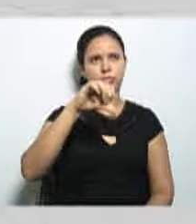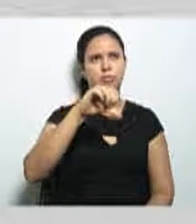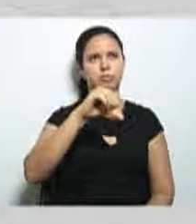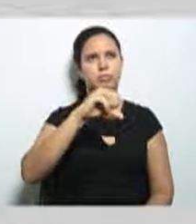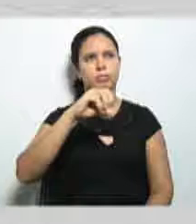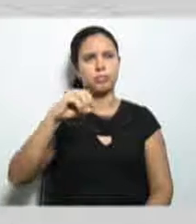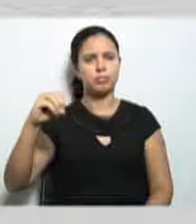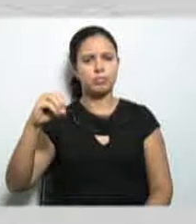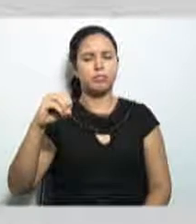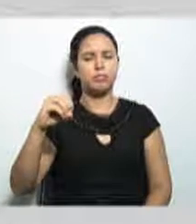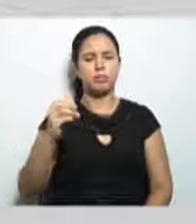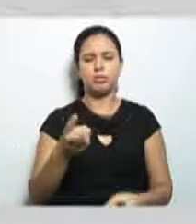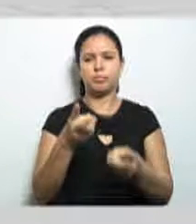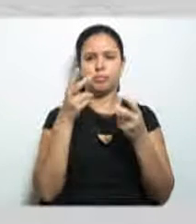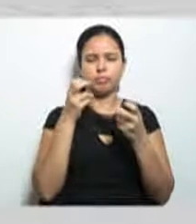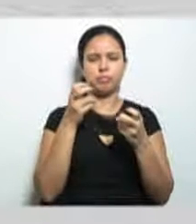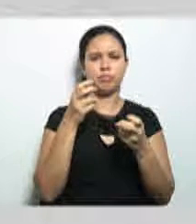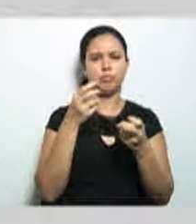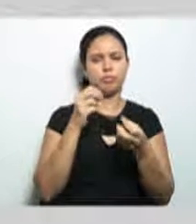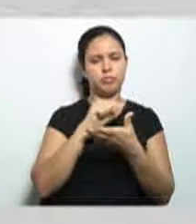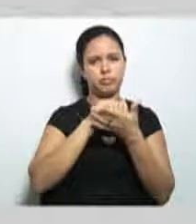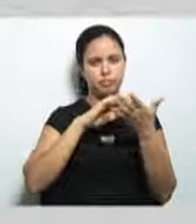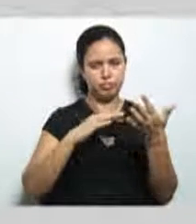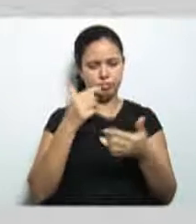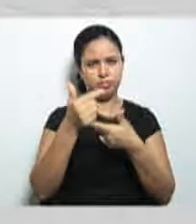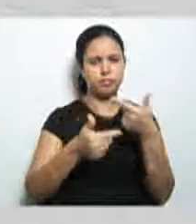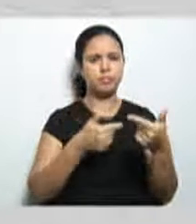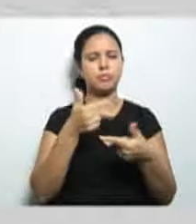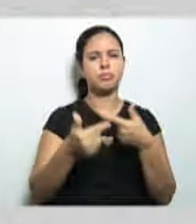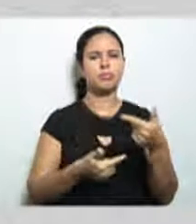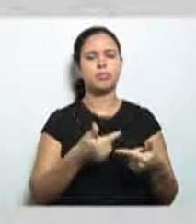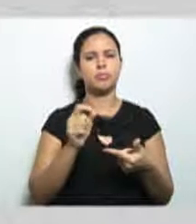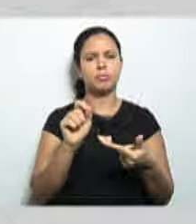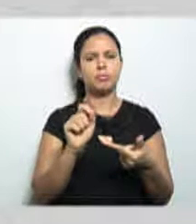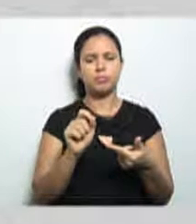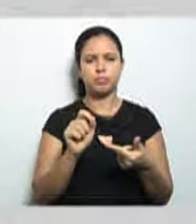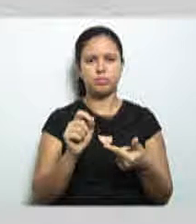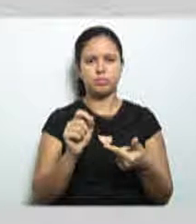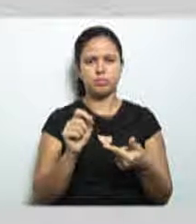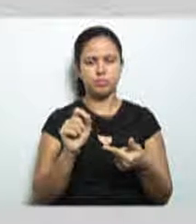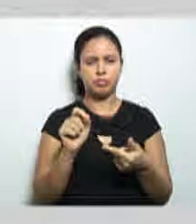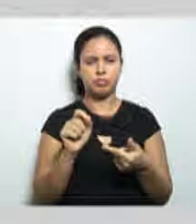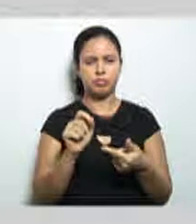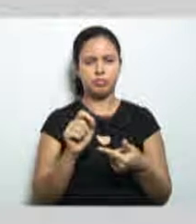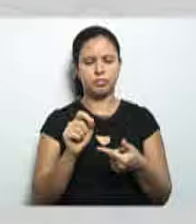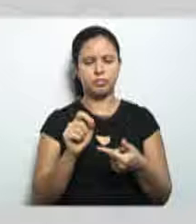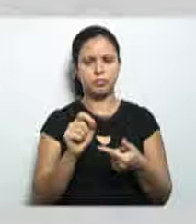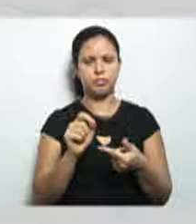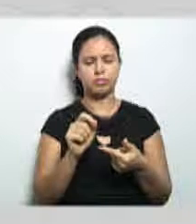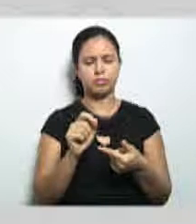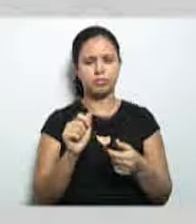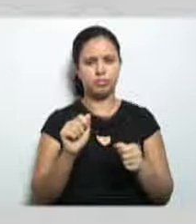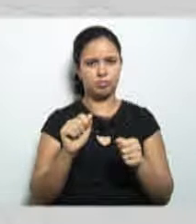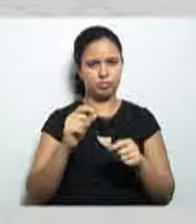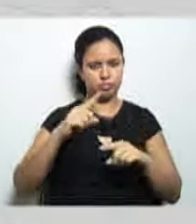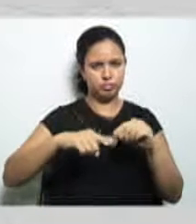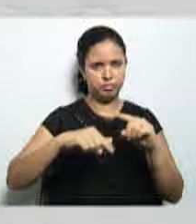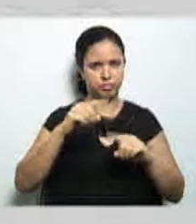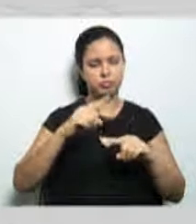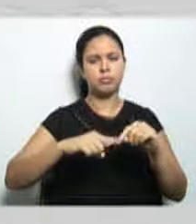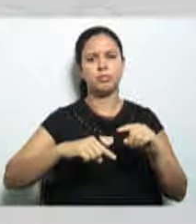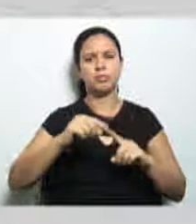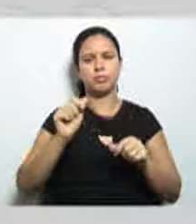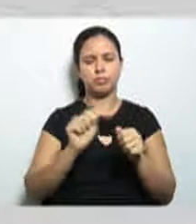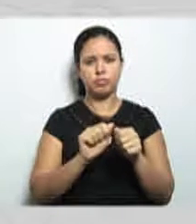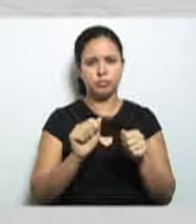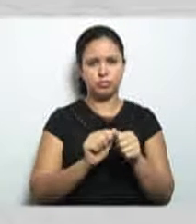essas atividades eram algo que não... Ele percebeu que as atividades de produção de um objeto